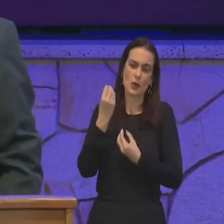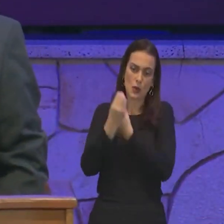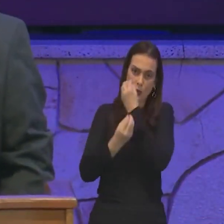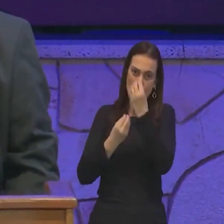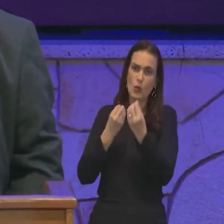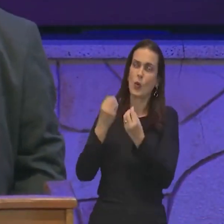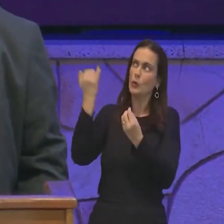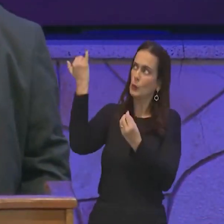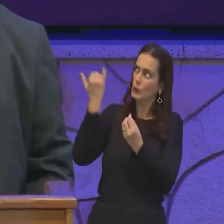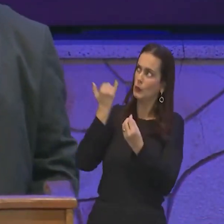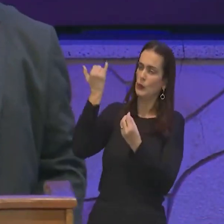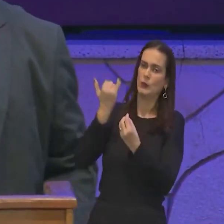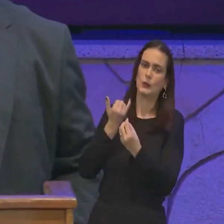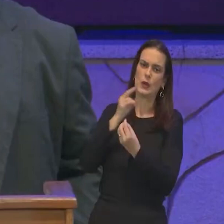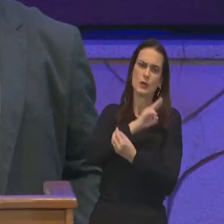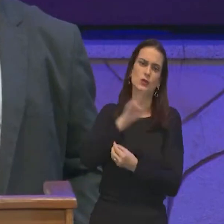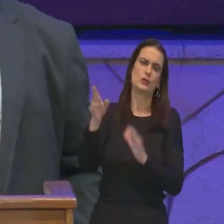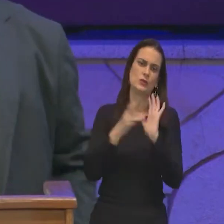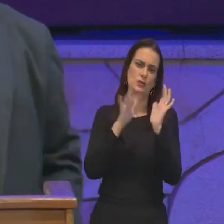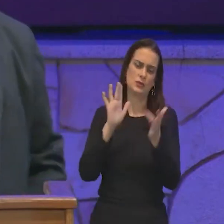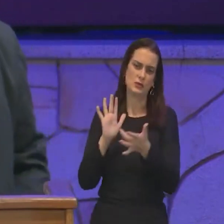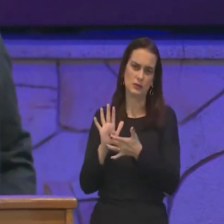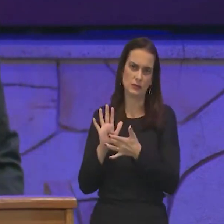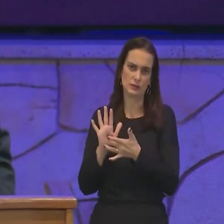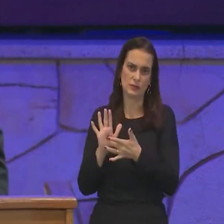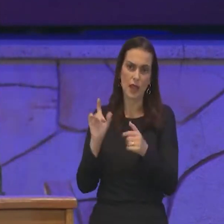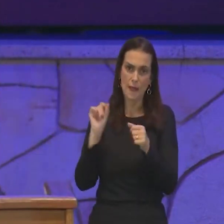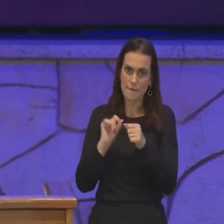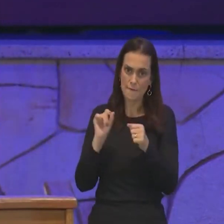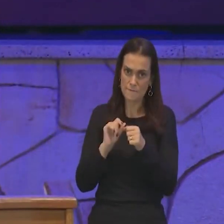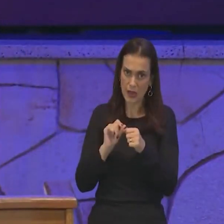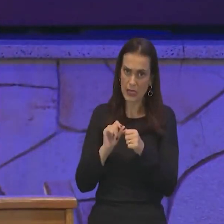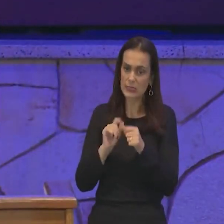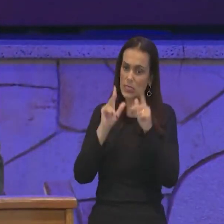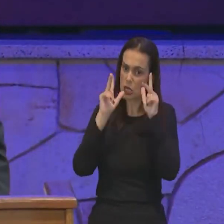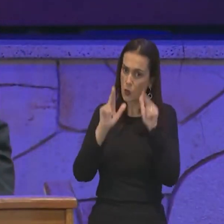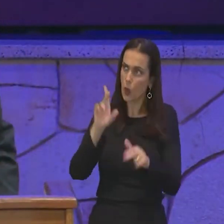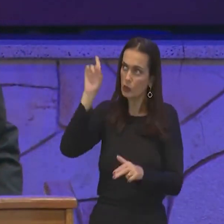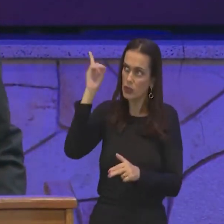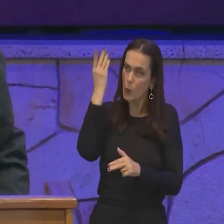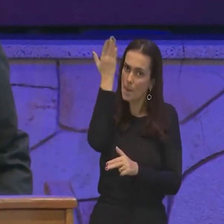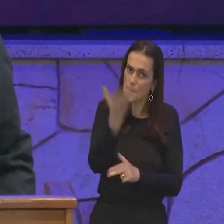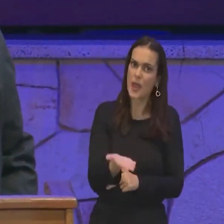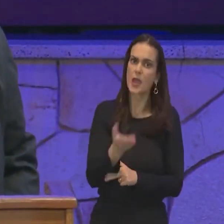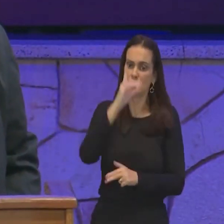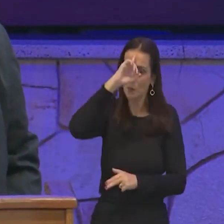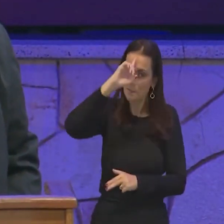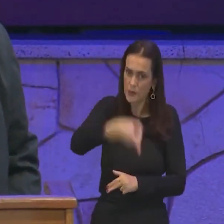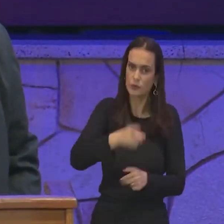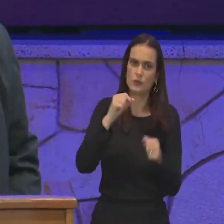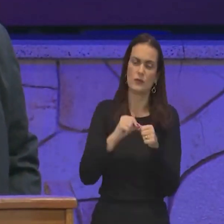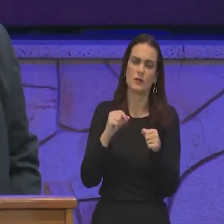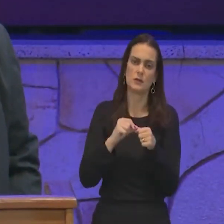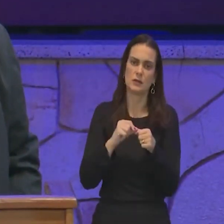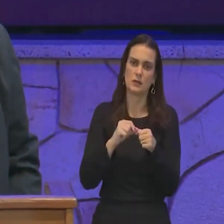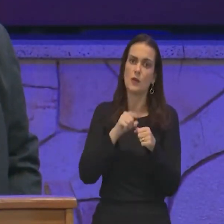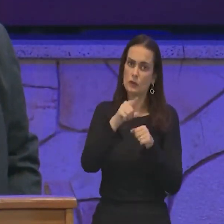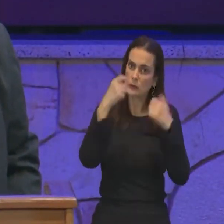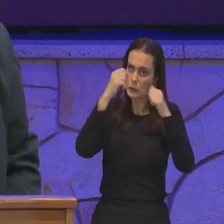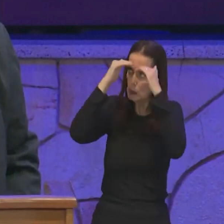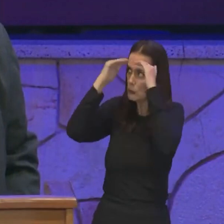nesta manhã, meu irmão, em nome de Jesus. Faça o que Ele tem lhe pedido e lhe ordenado a fazer. Faça isso,